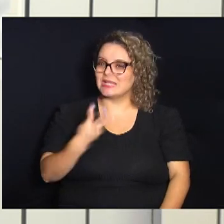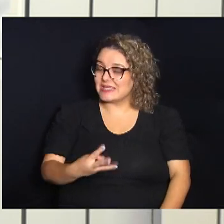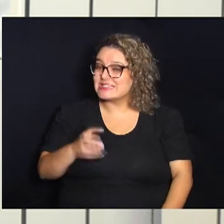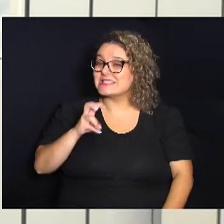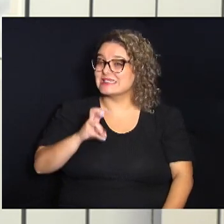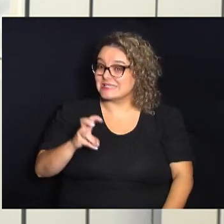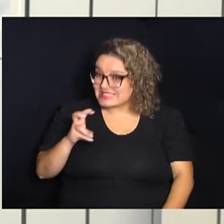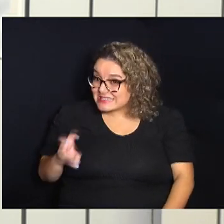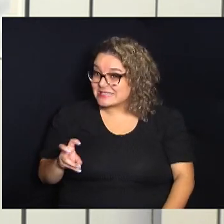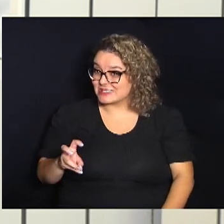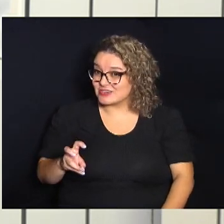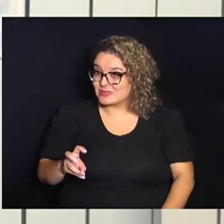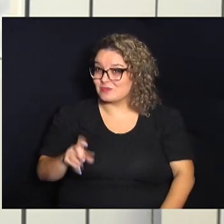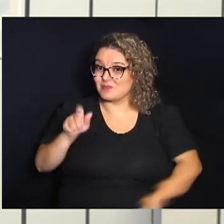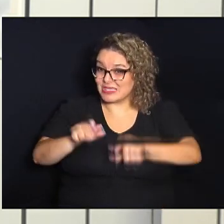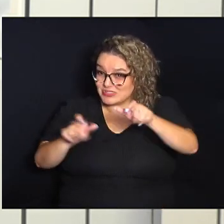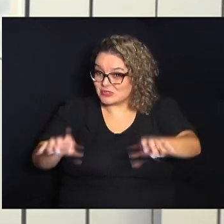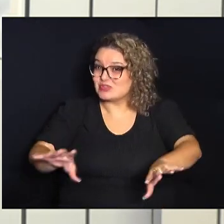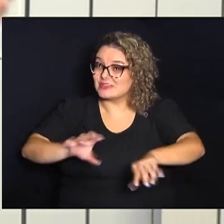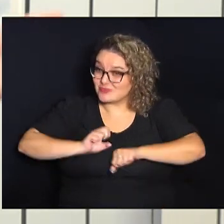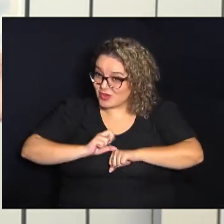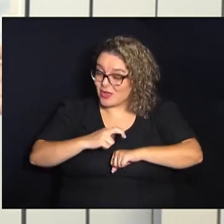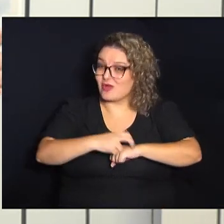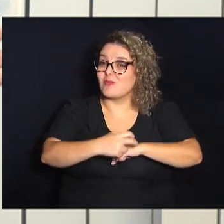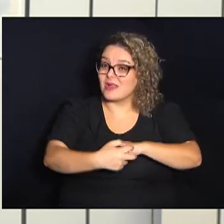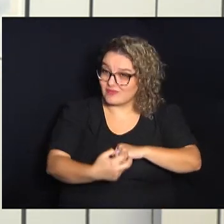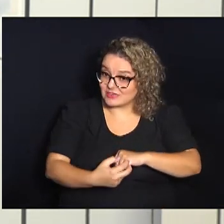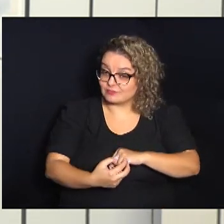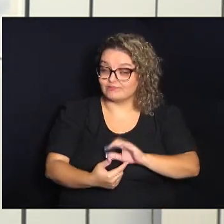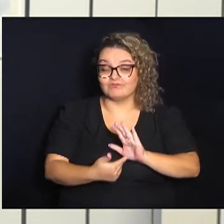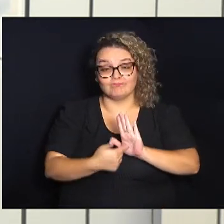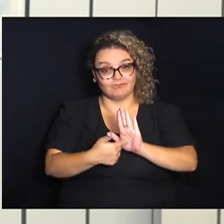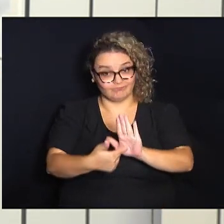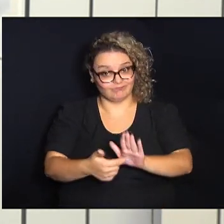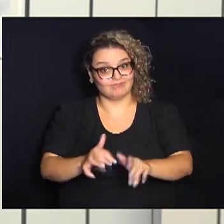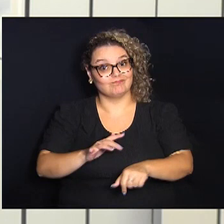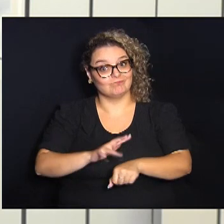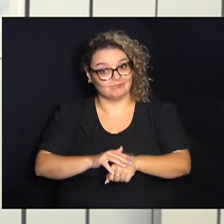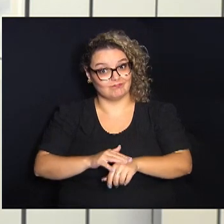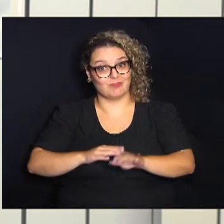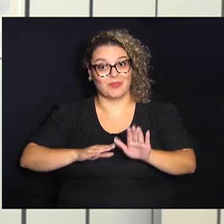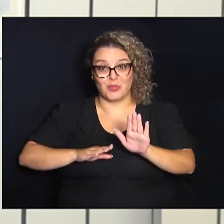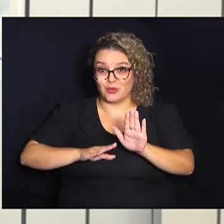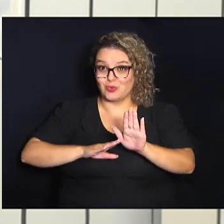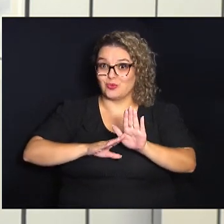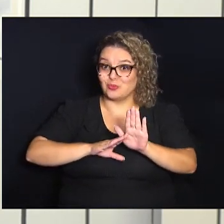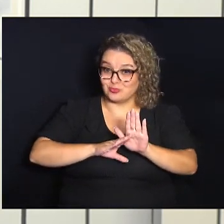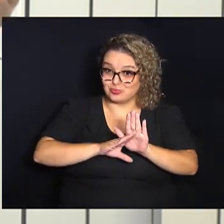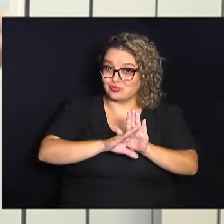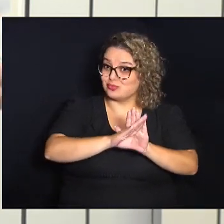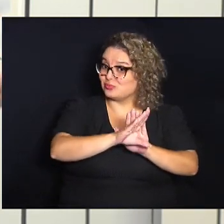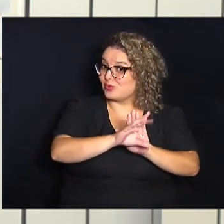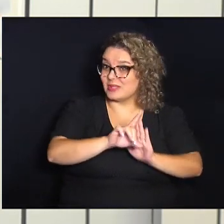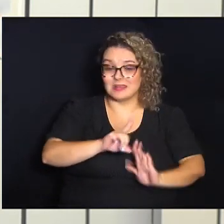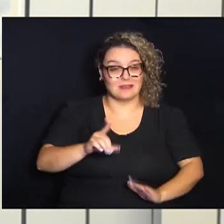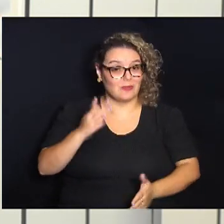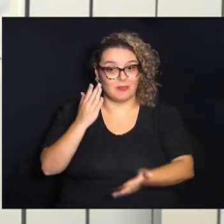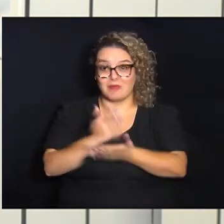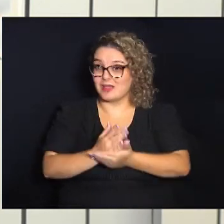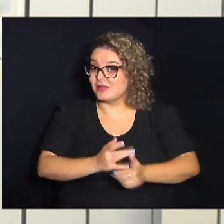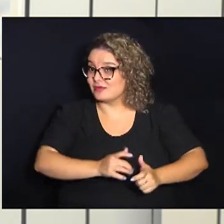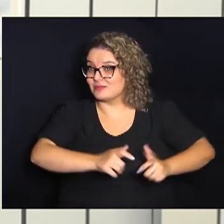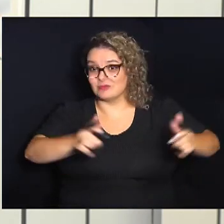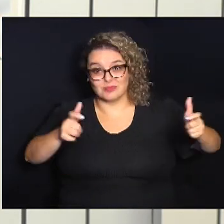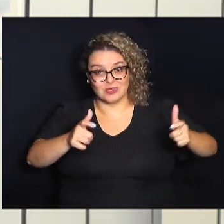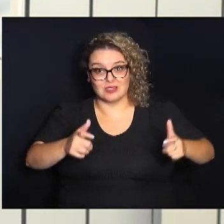5.355 casos de dengue, o que mostra que a doença está escalando, os casos não param de subir. Portanto,